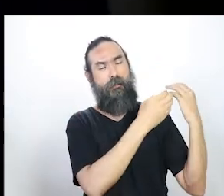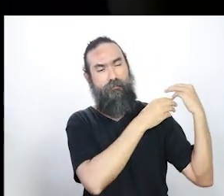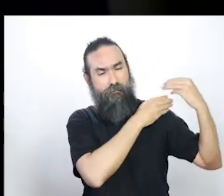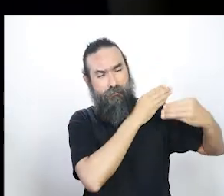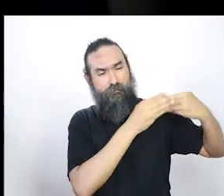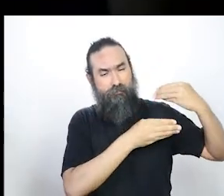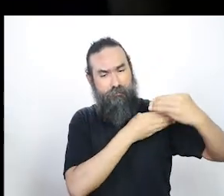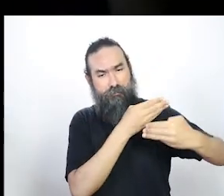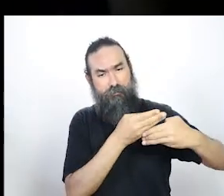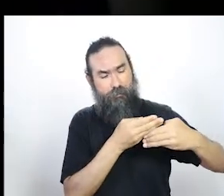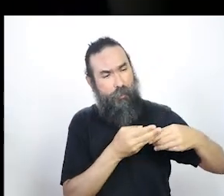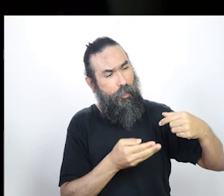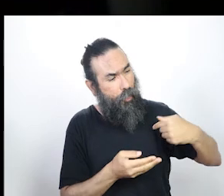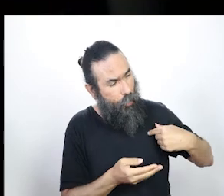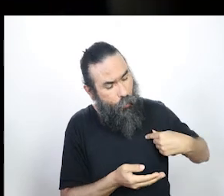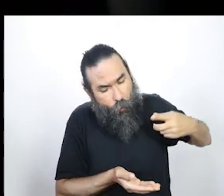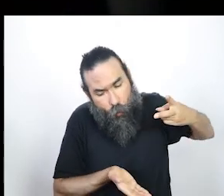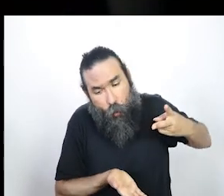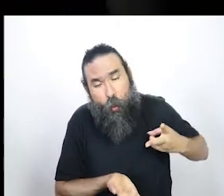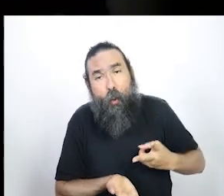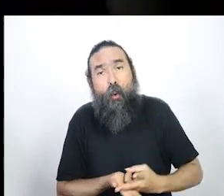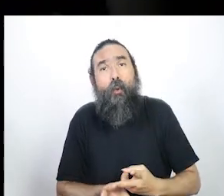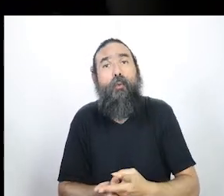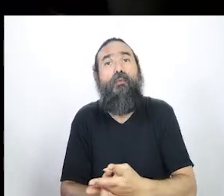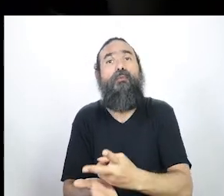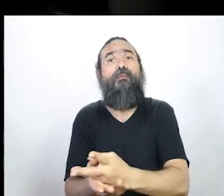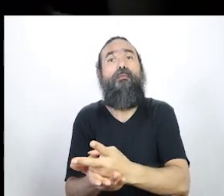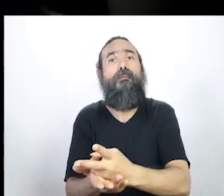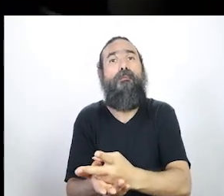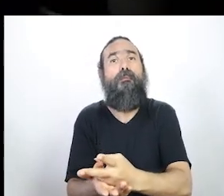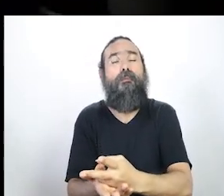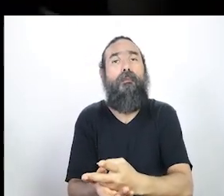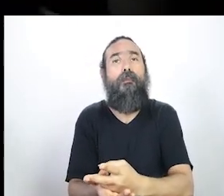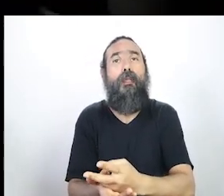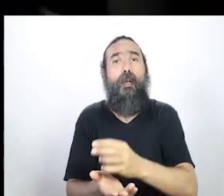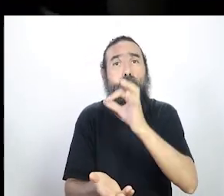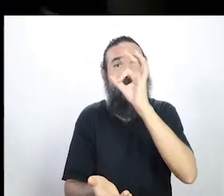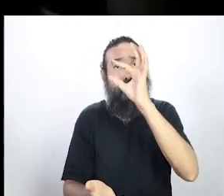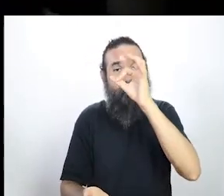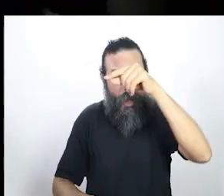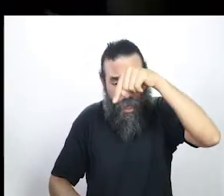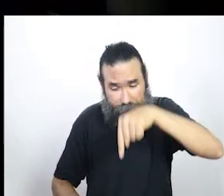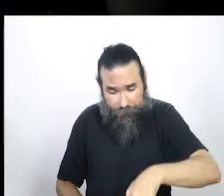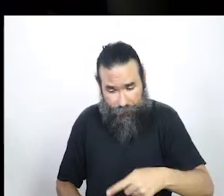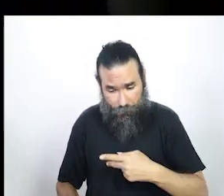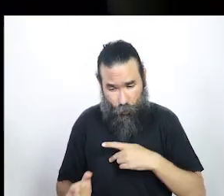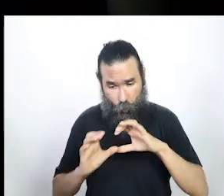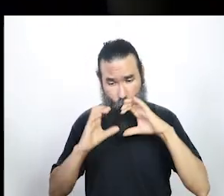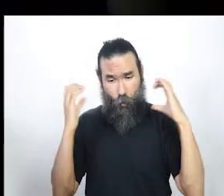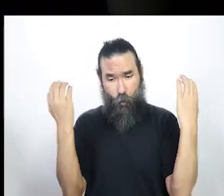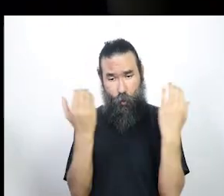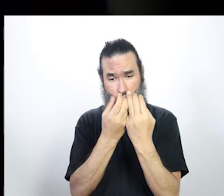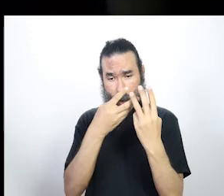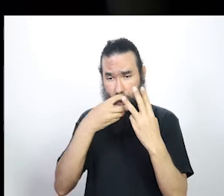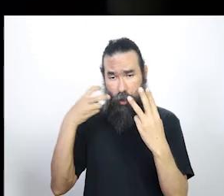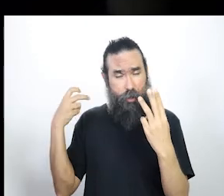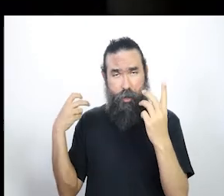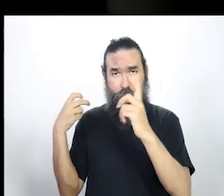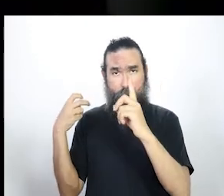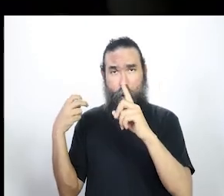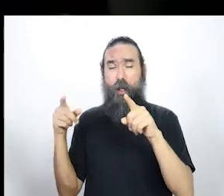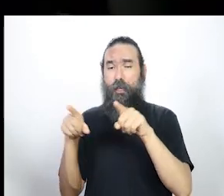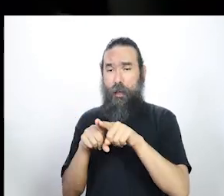dentro do meu povo, eu venho levando para frente. Não só para dentro da minha comunidade, mas também para fora